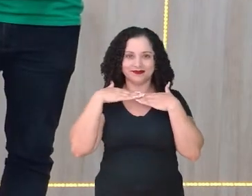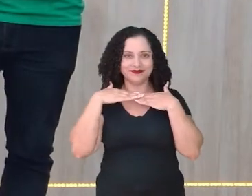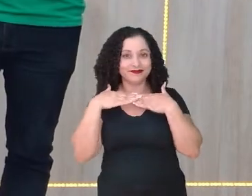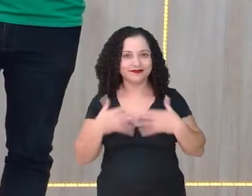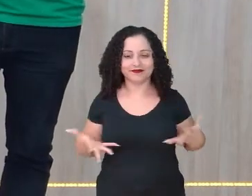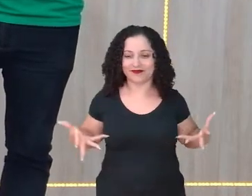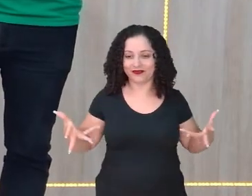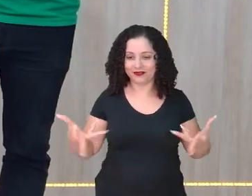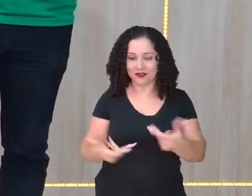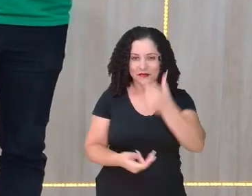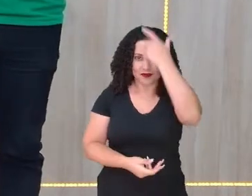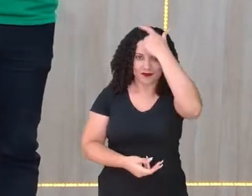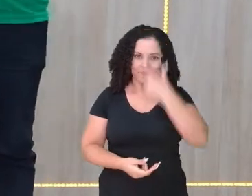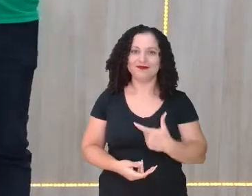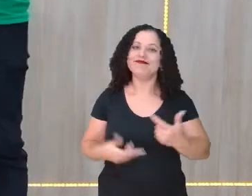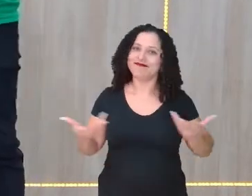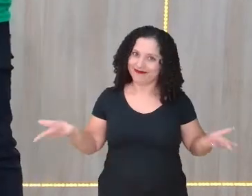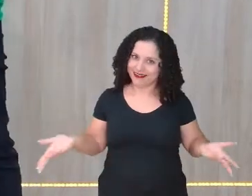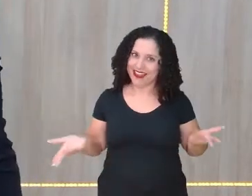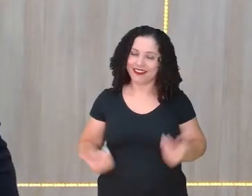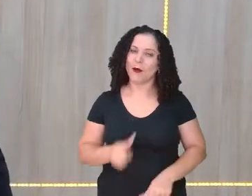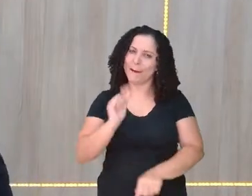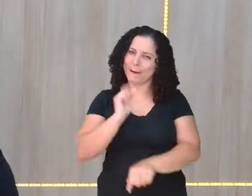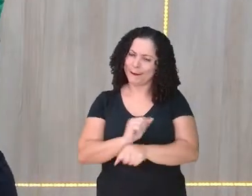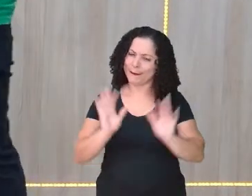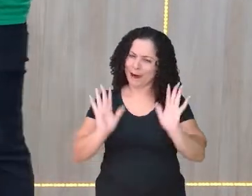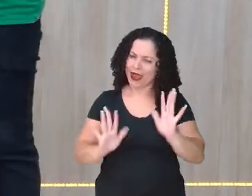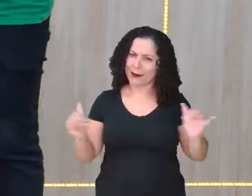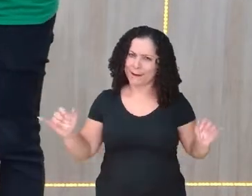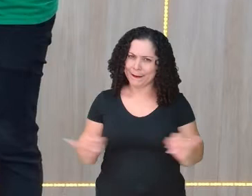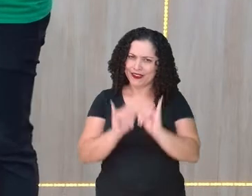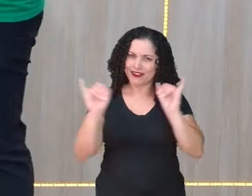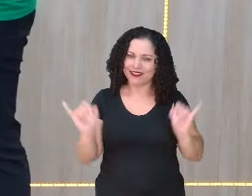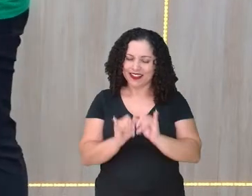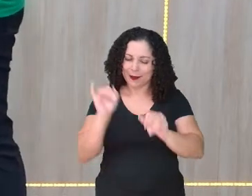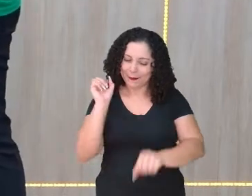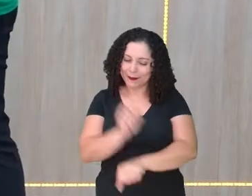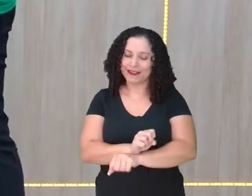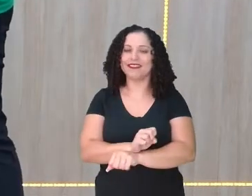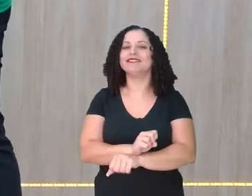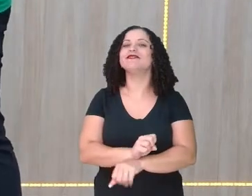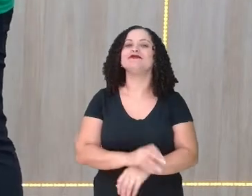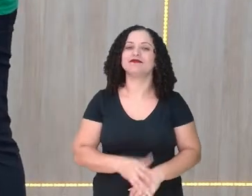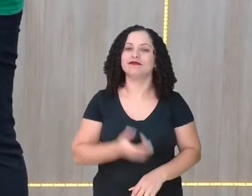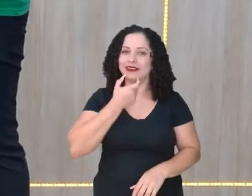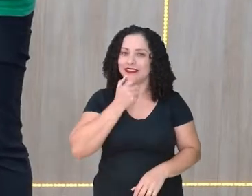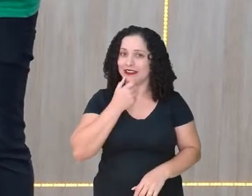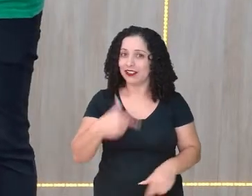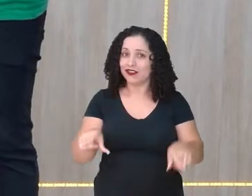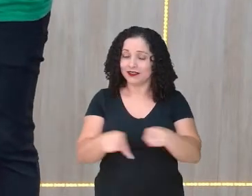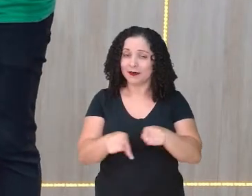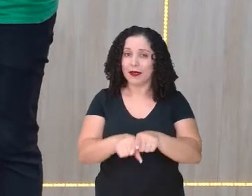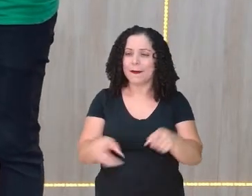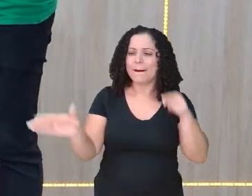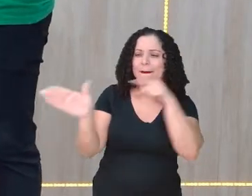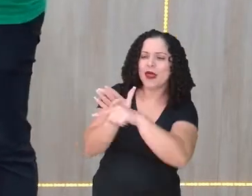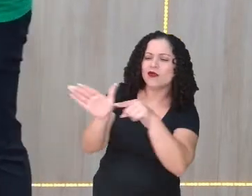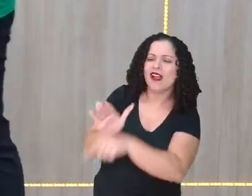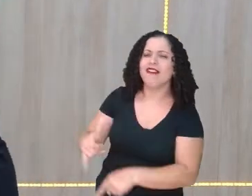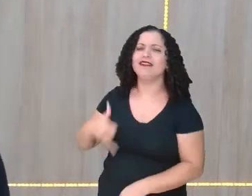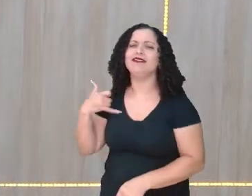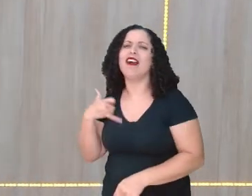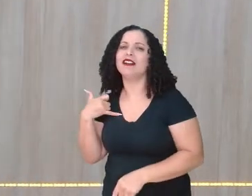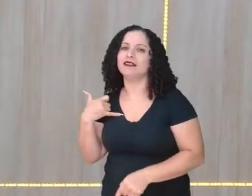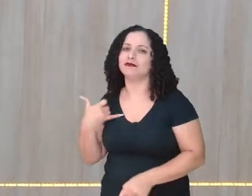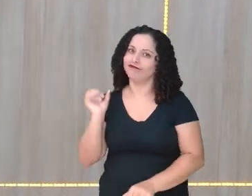aqui inteirona. Né? Então, para de bobagem, você que é mais nova. E no inglês tem isso, tá? Vai perguntando quão velho você é.